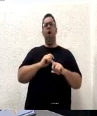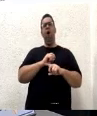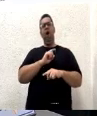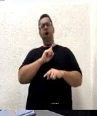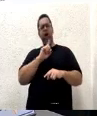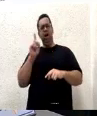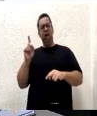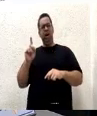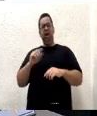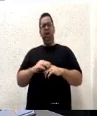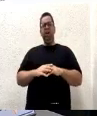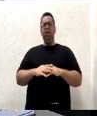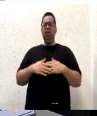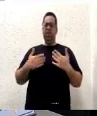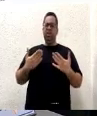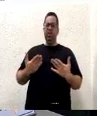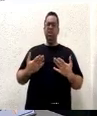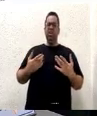que